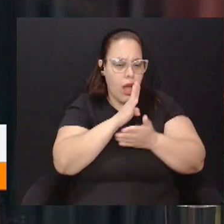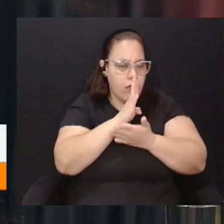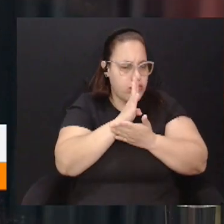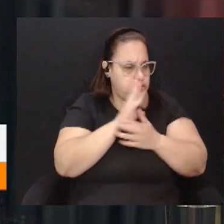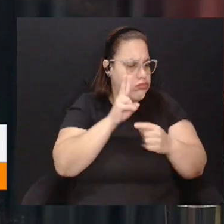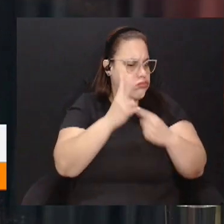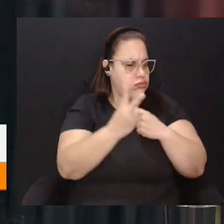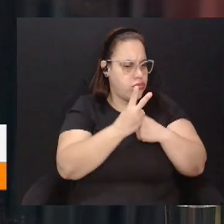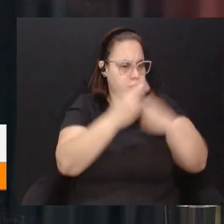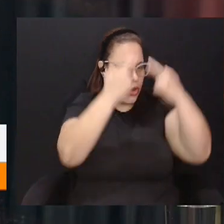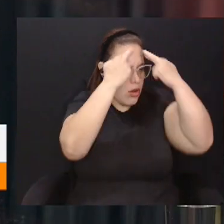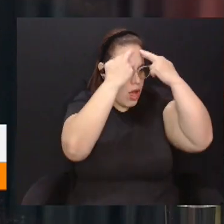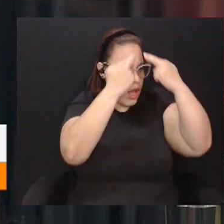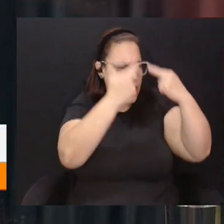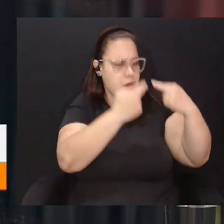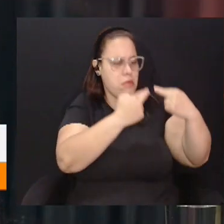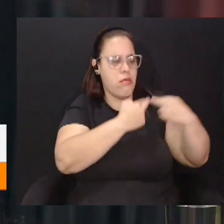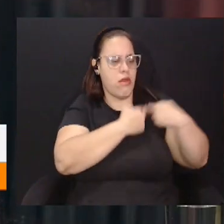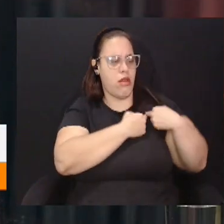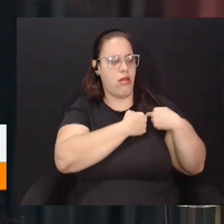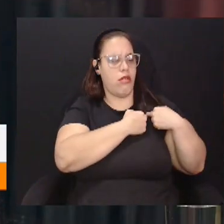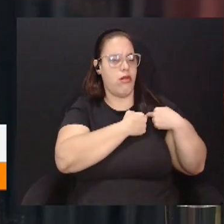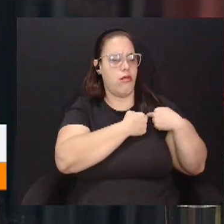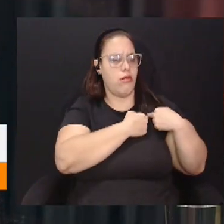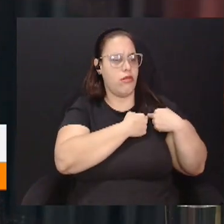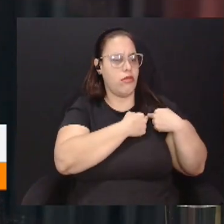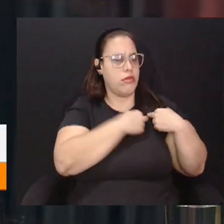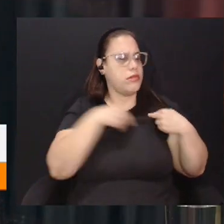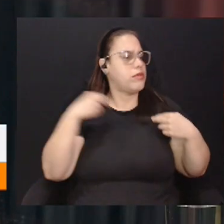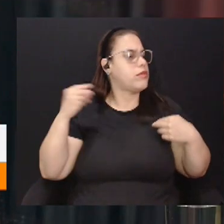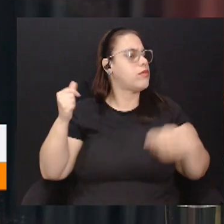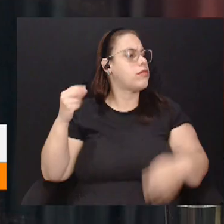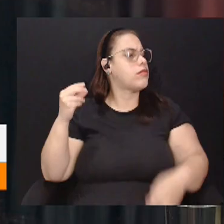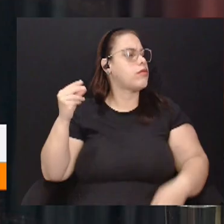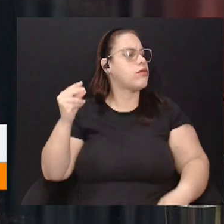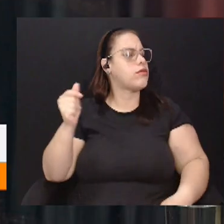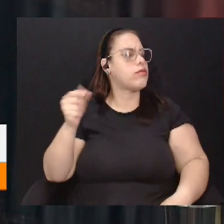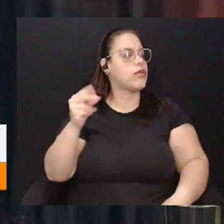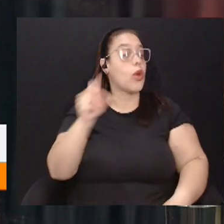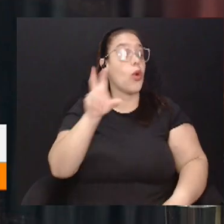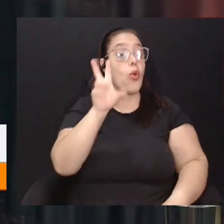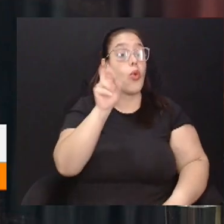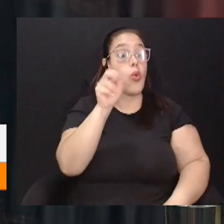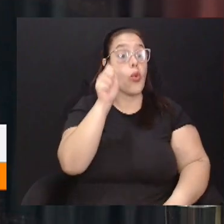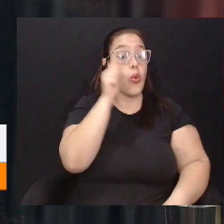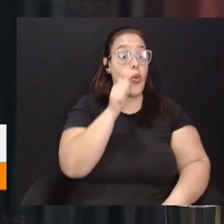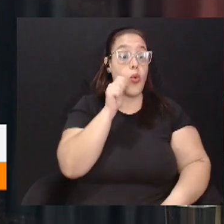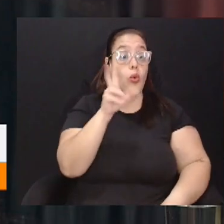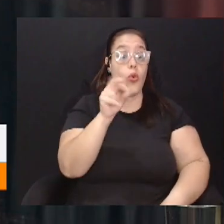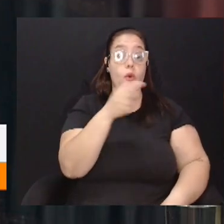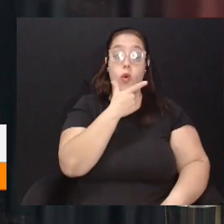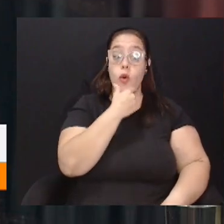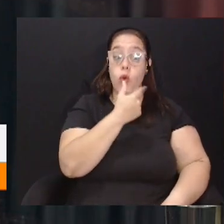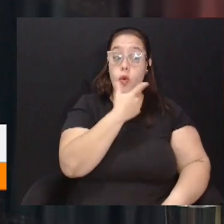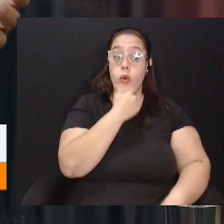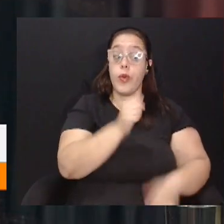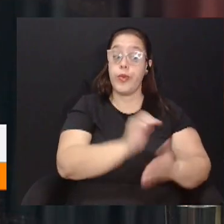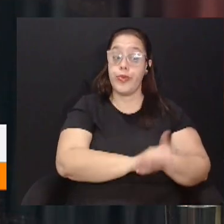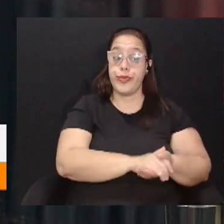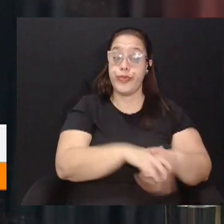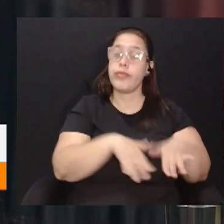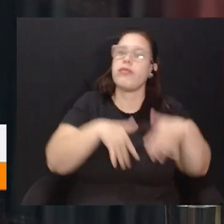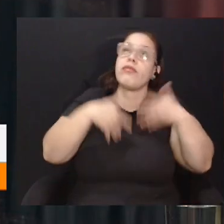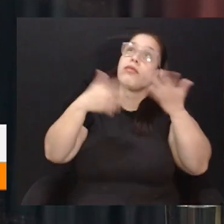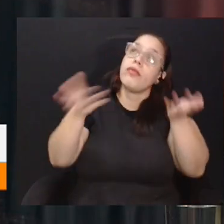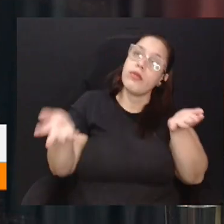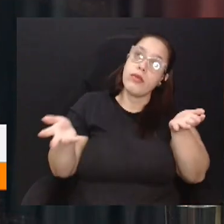respeito, e isso vinha muito em função dos avós, né. Uhum. No entanto, com o passar dos